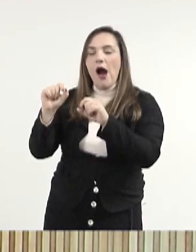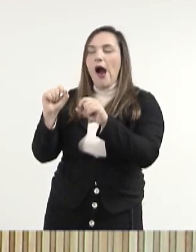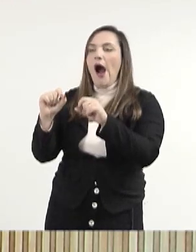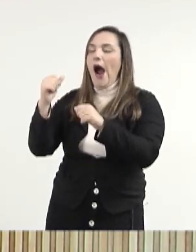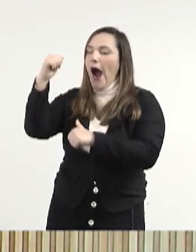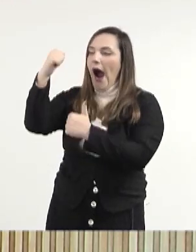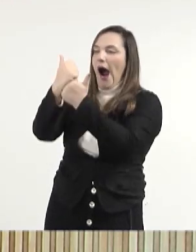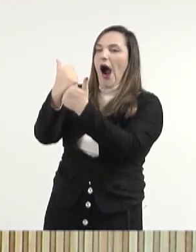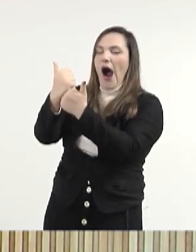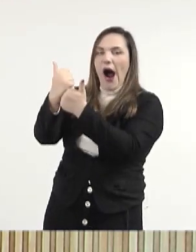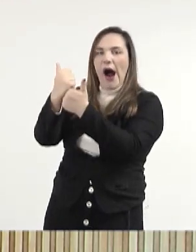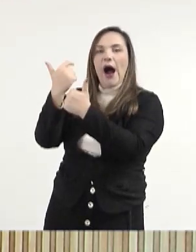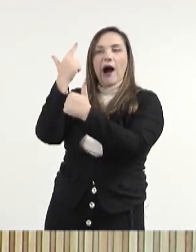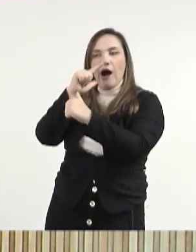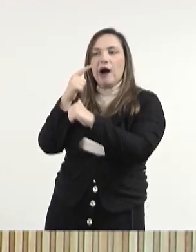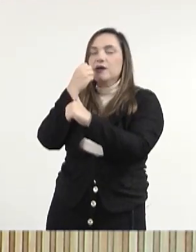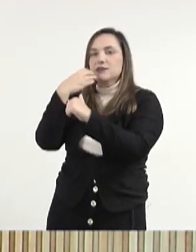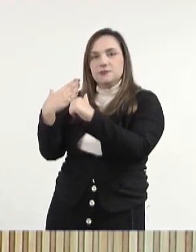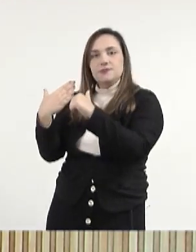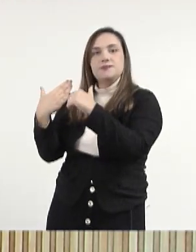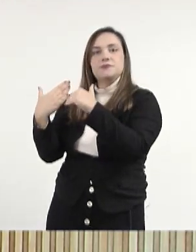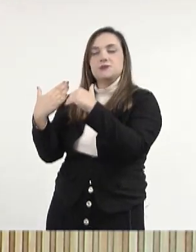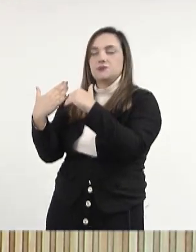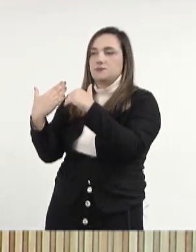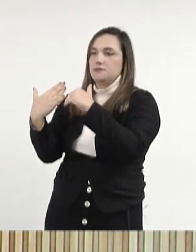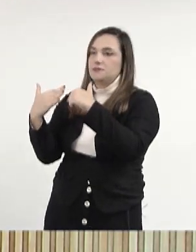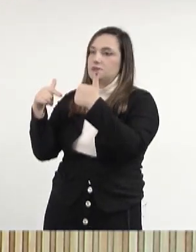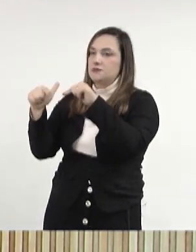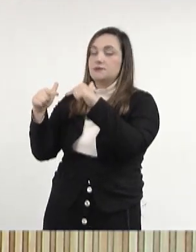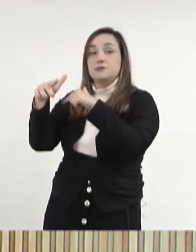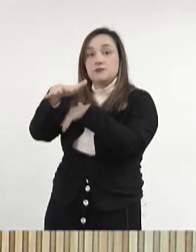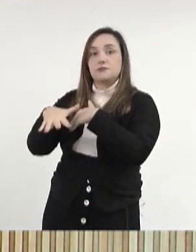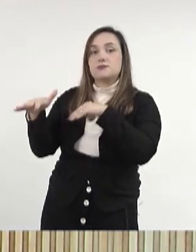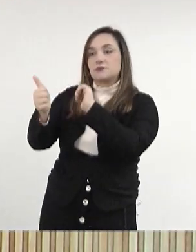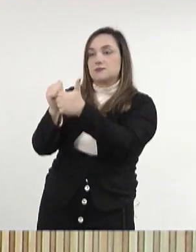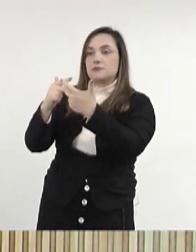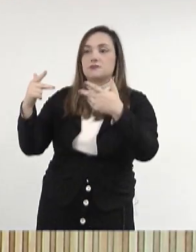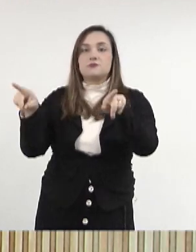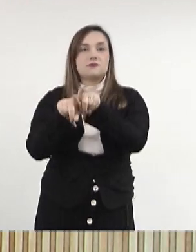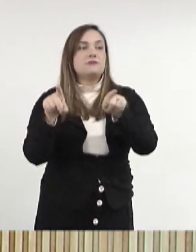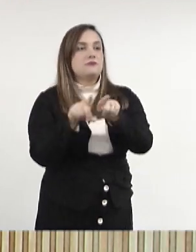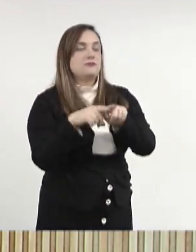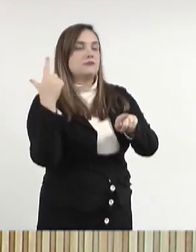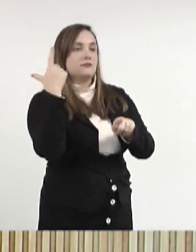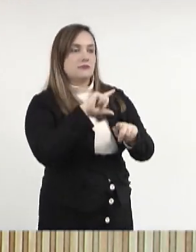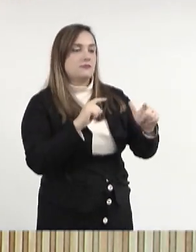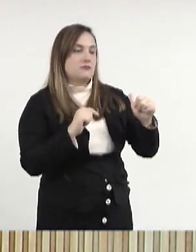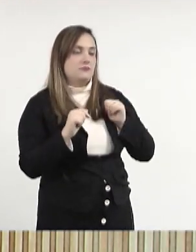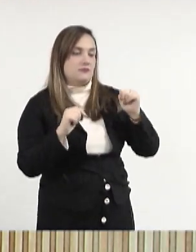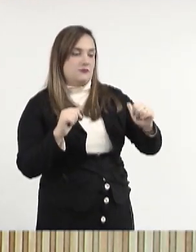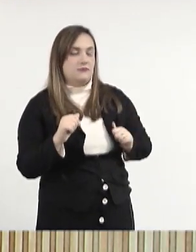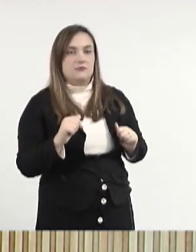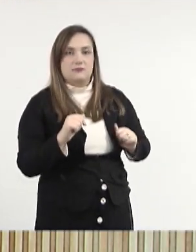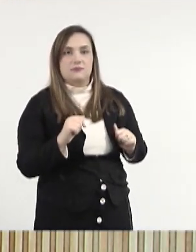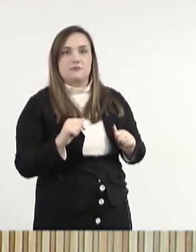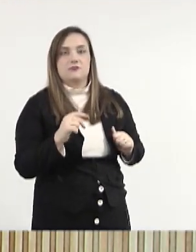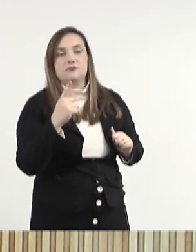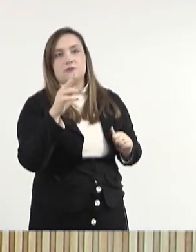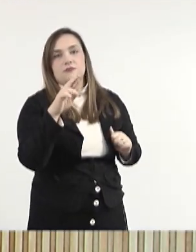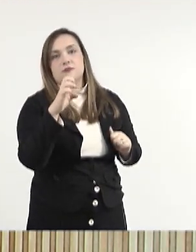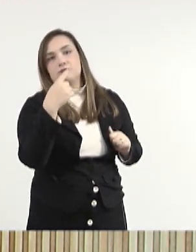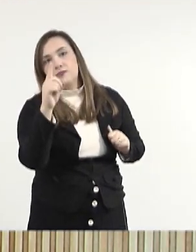um apoio, uma ajuda para poder se desenvolver no esporte. A criação da Bolsa Atleta Pré-Olímpico, do Bolsa